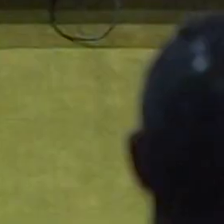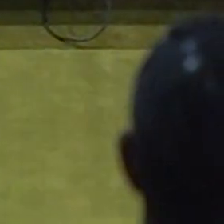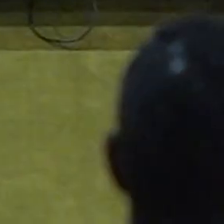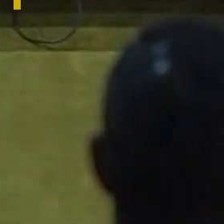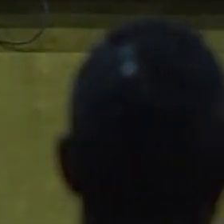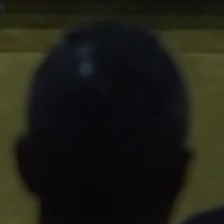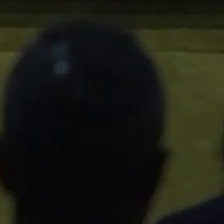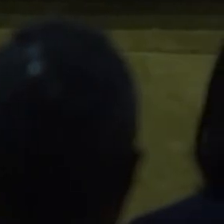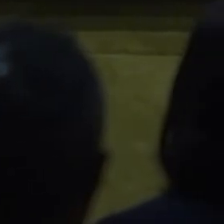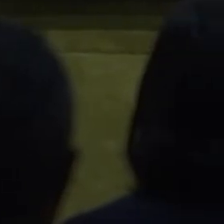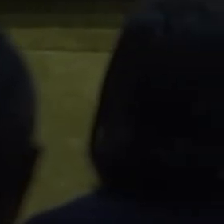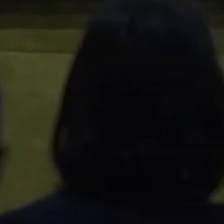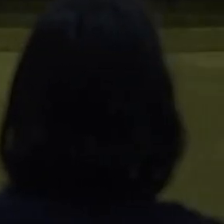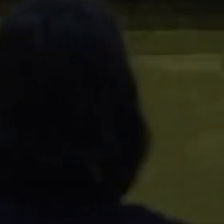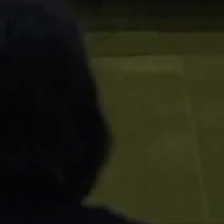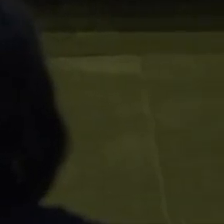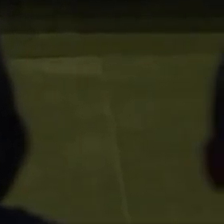desastre.